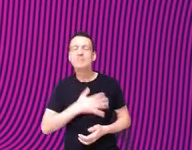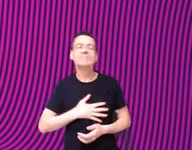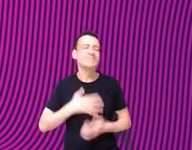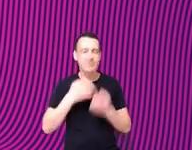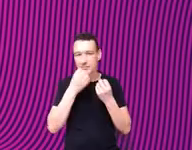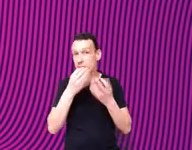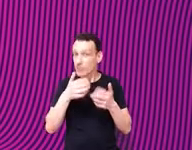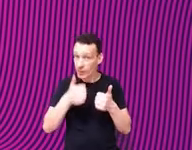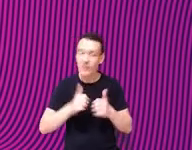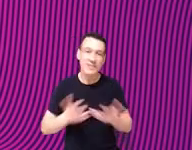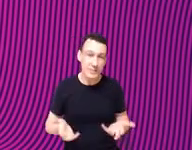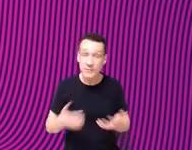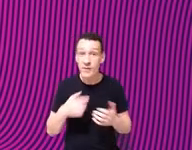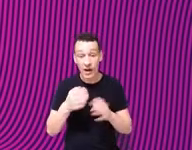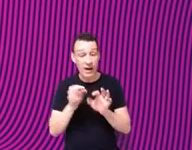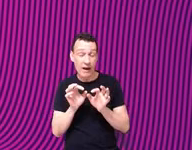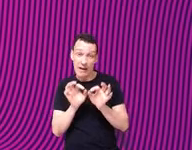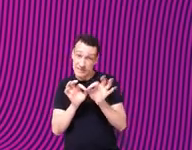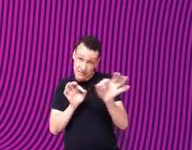nós estamos próximos. Viu?